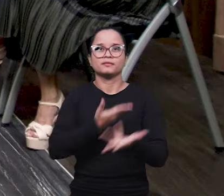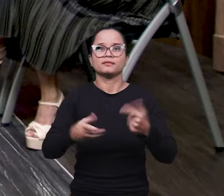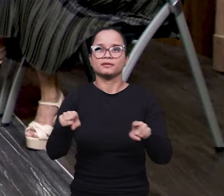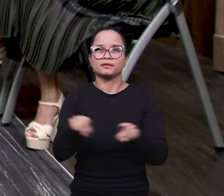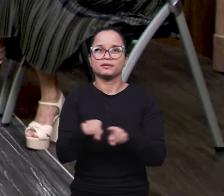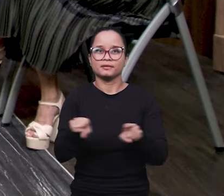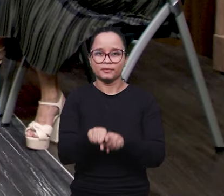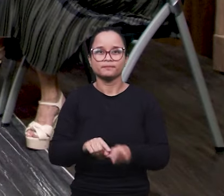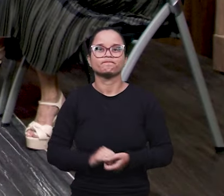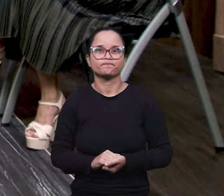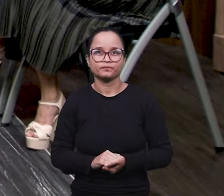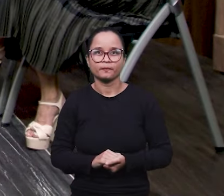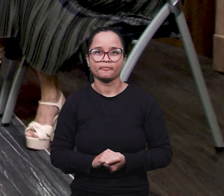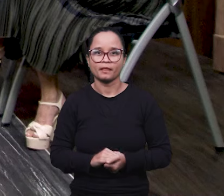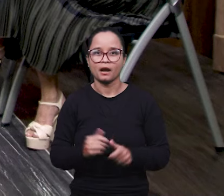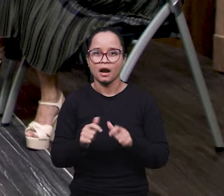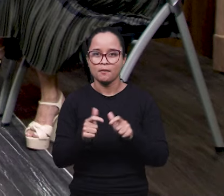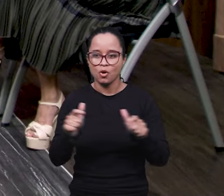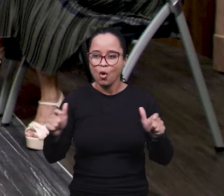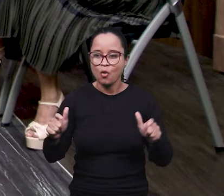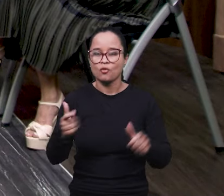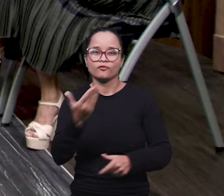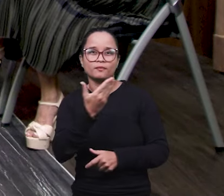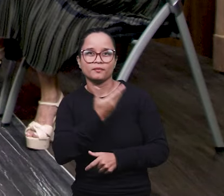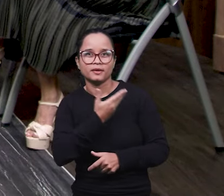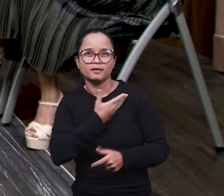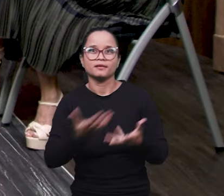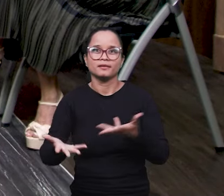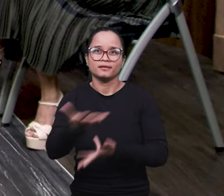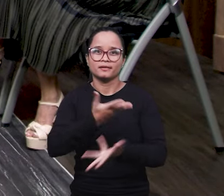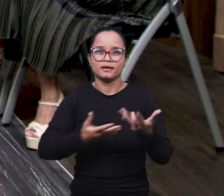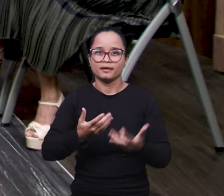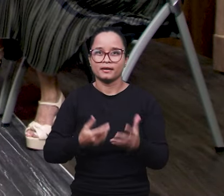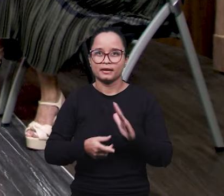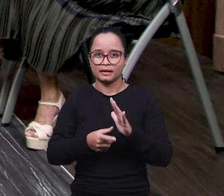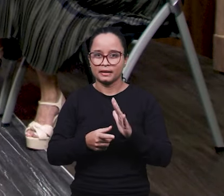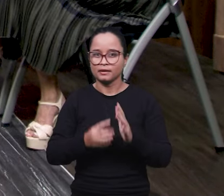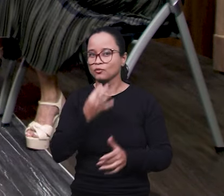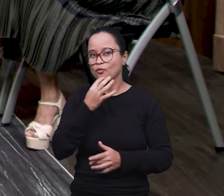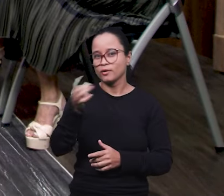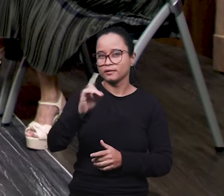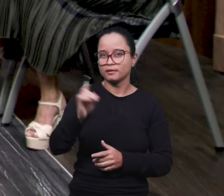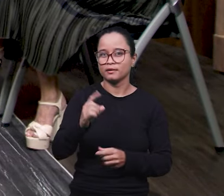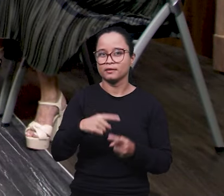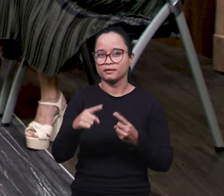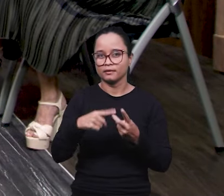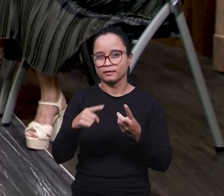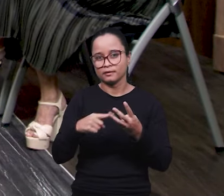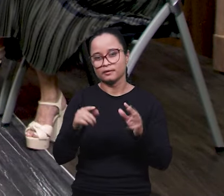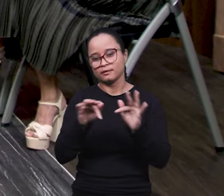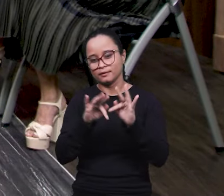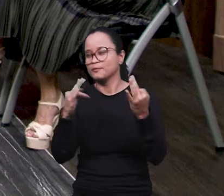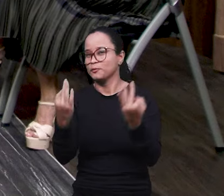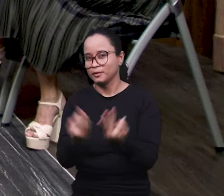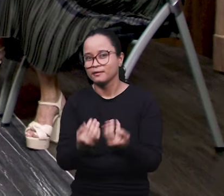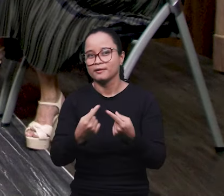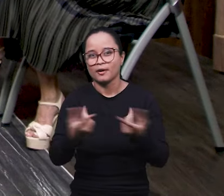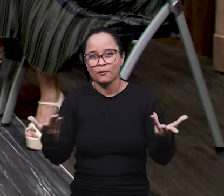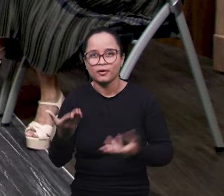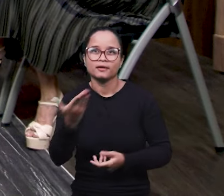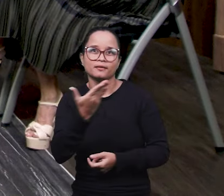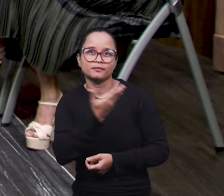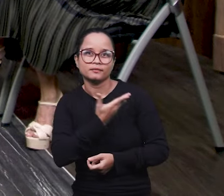ampliou o grupo né de amigos de convivência né eles não se conheciam as três famílias e se tornaram amigos inclusive e